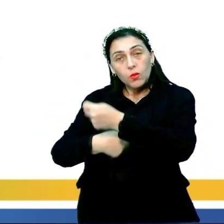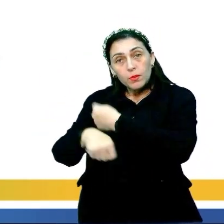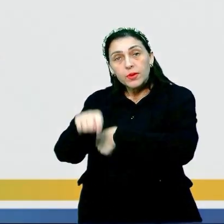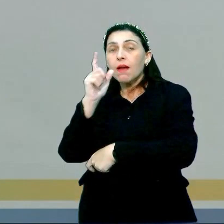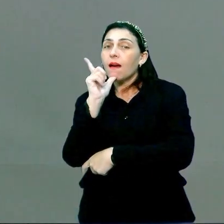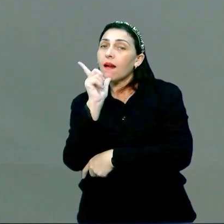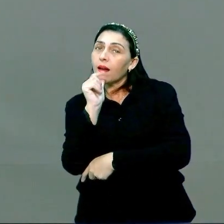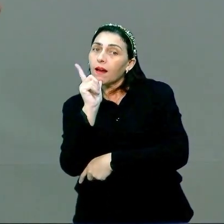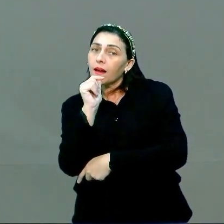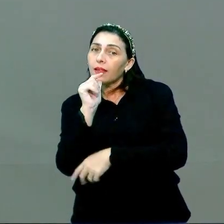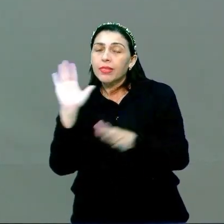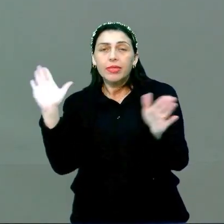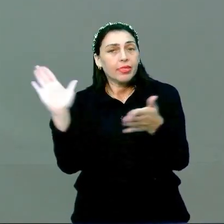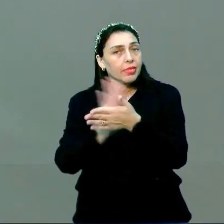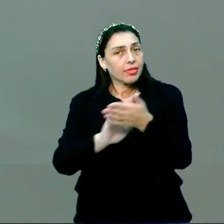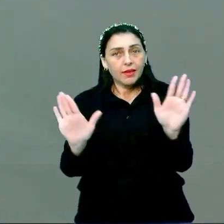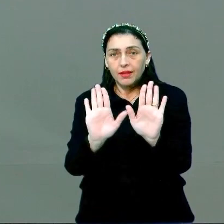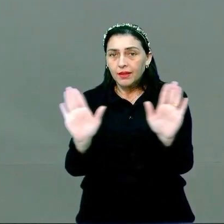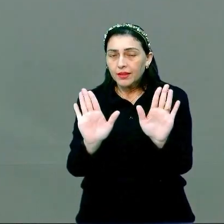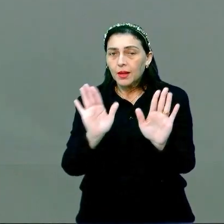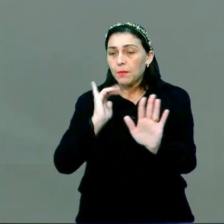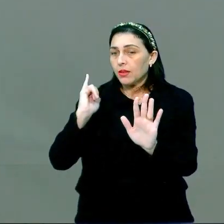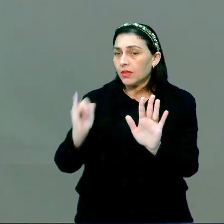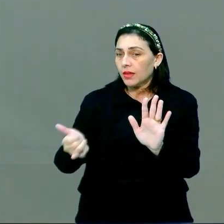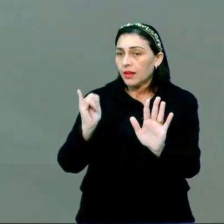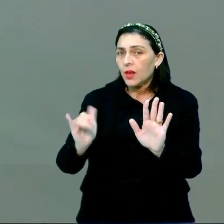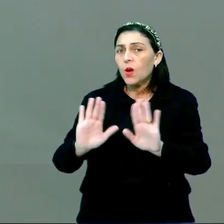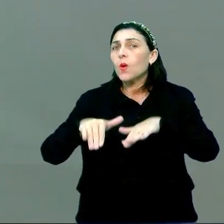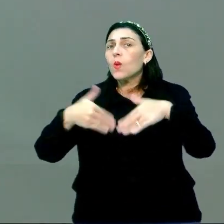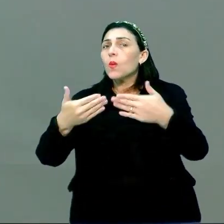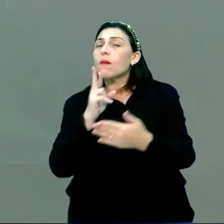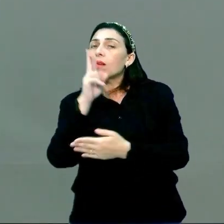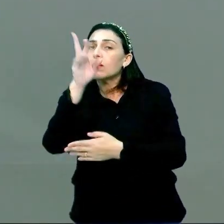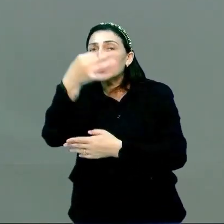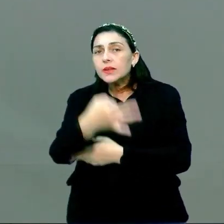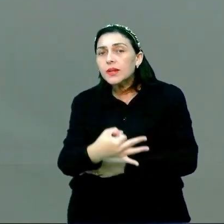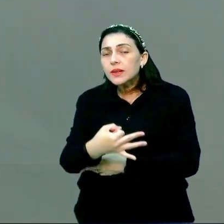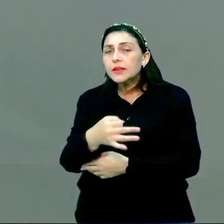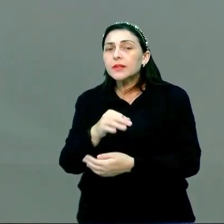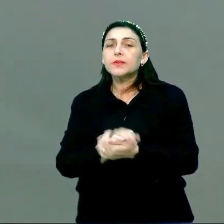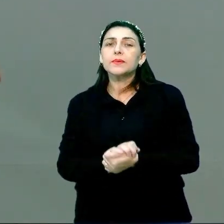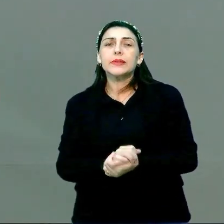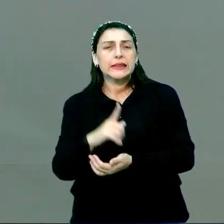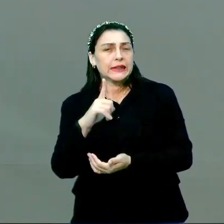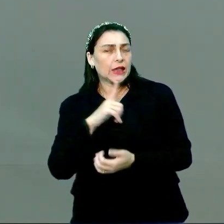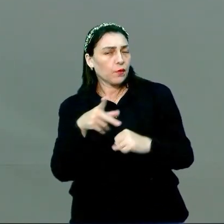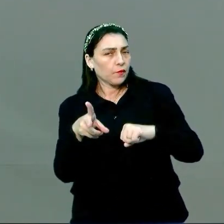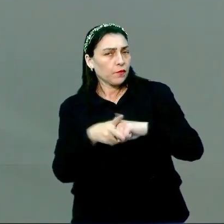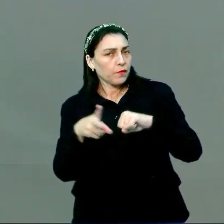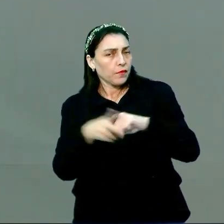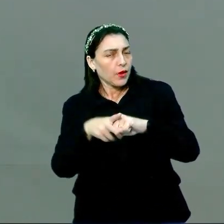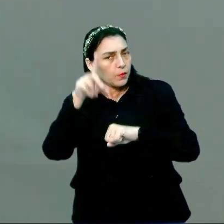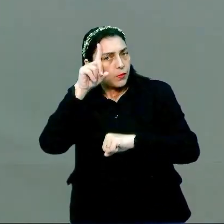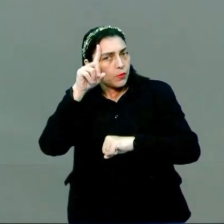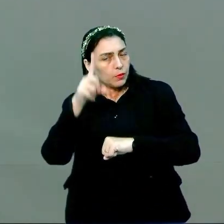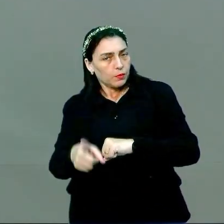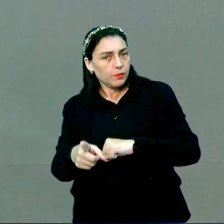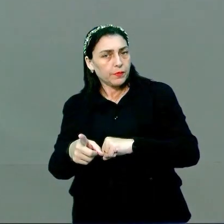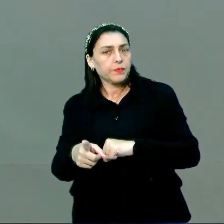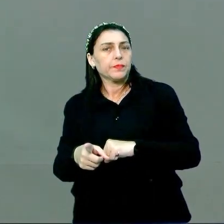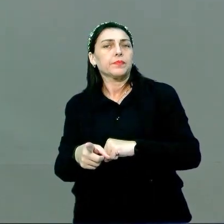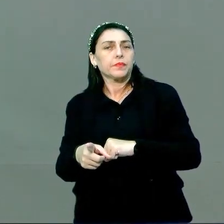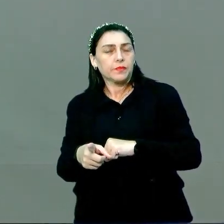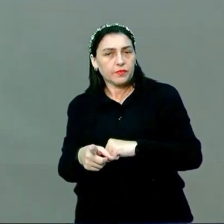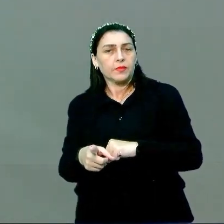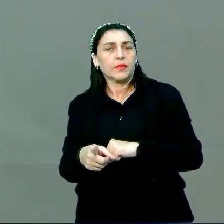economizar água. Nada a ver também com narração. E qual seria a alternativa correta? Eu tenho verbos no imperativo. Verbos